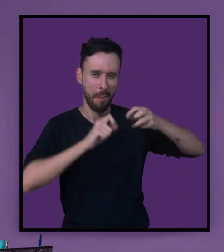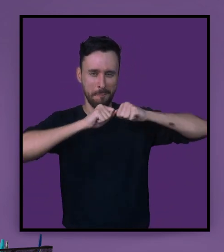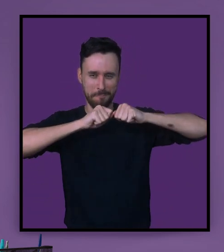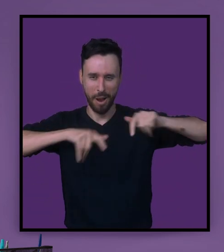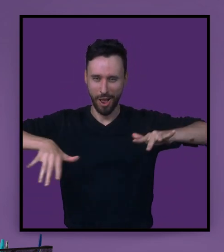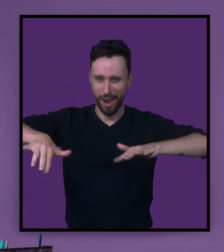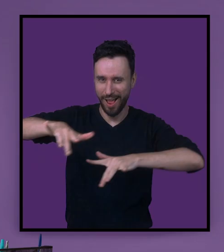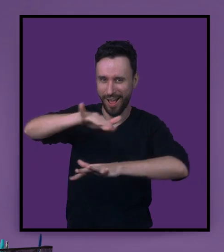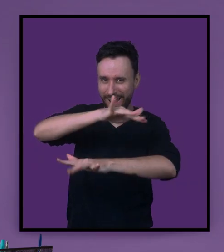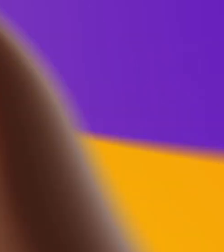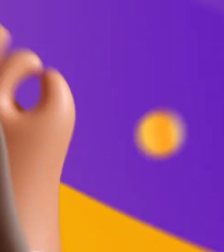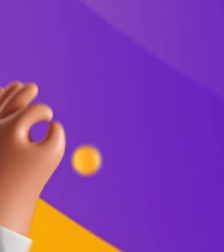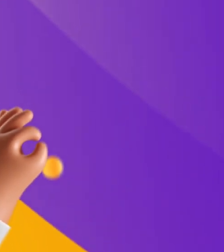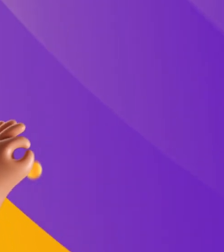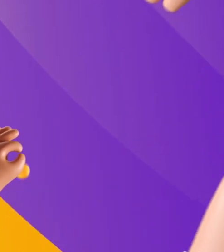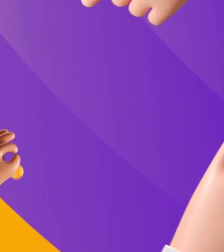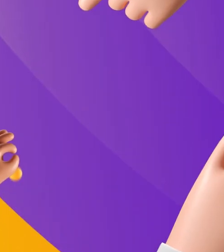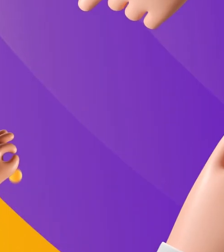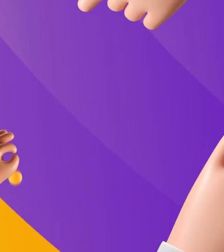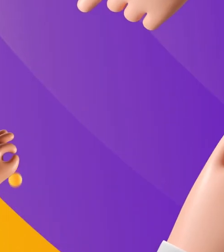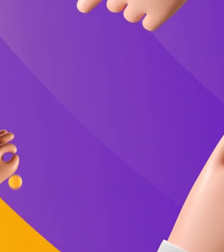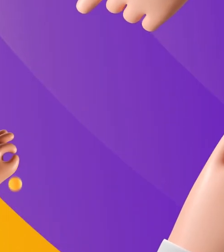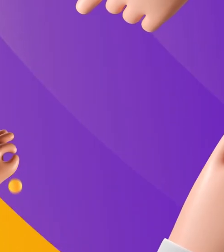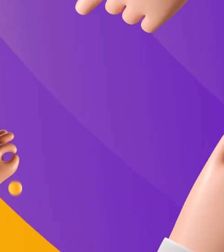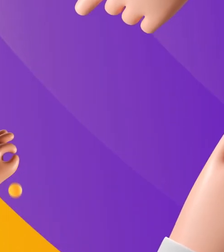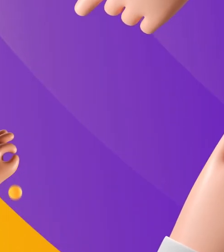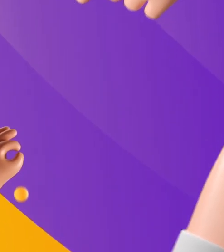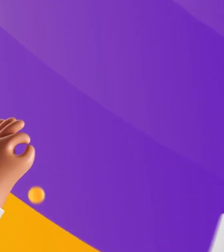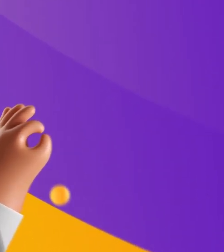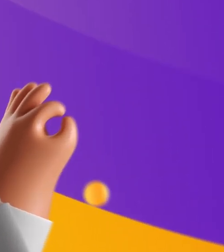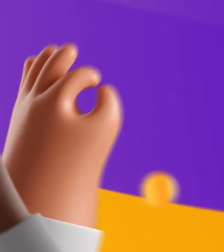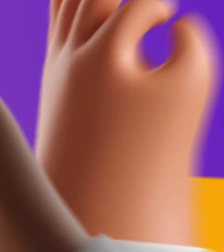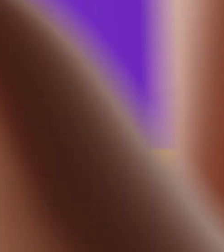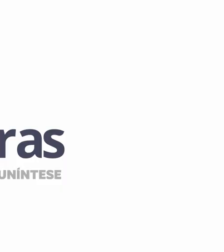e compartilhe com todos.